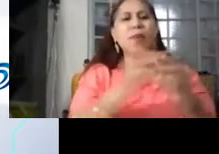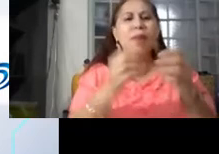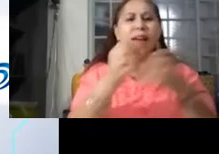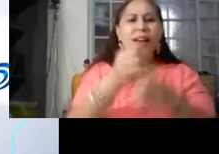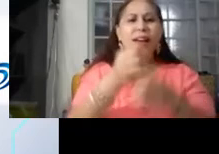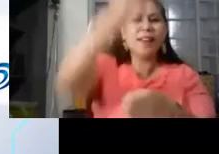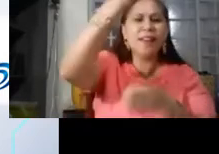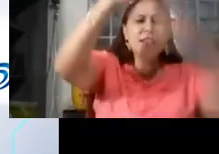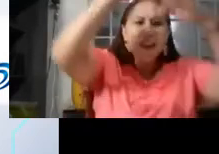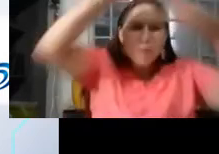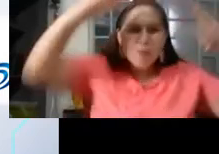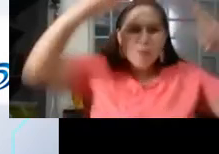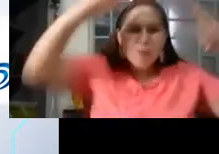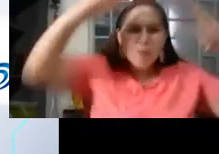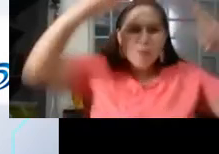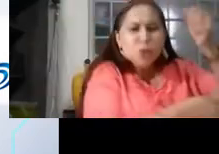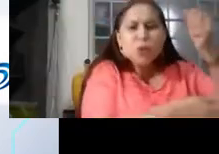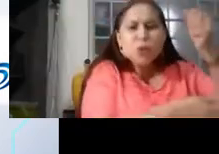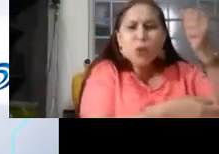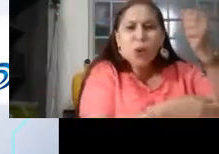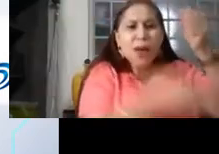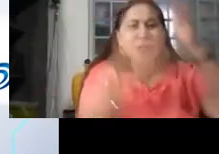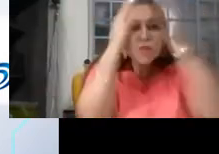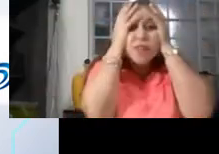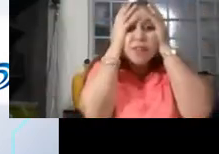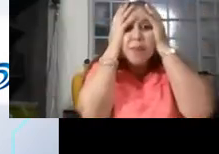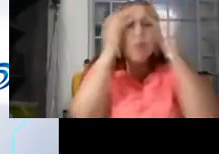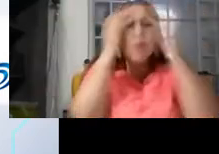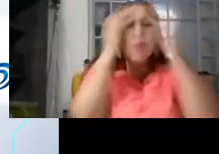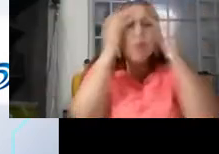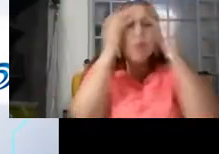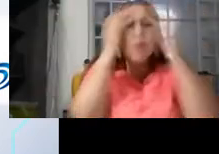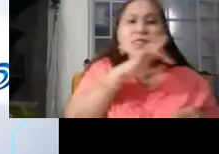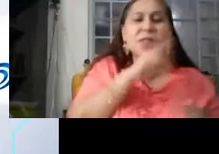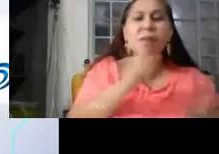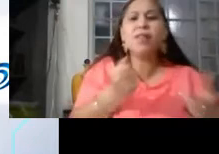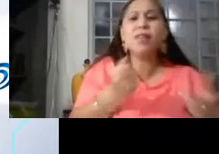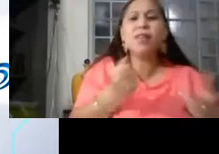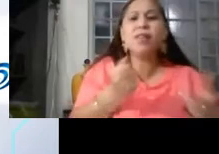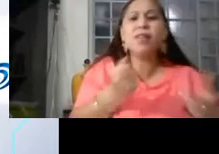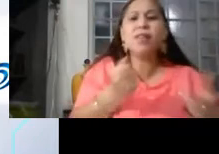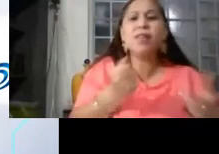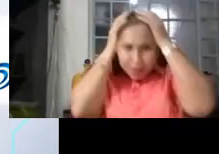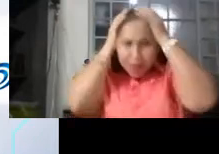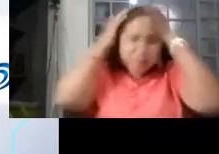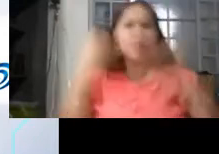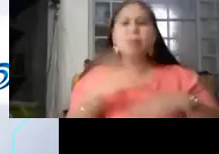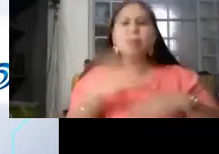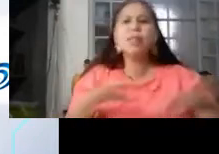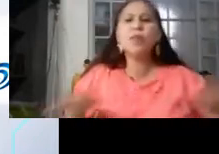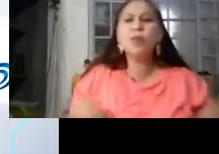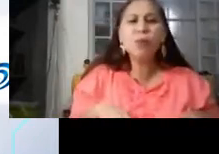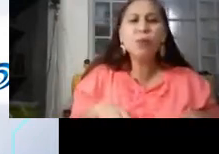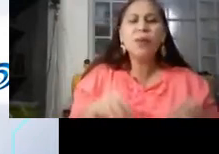da barraca, né? O pau da barraca chutou. Aí o surdo vai dizer, mas por que fez isso? Que maldade! Vai cair em cima de